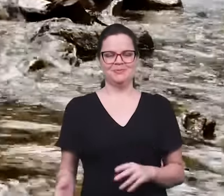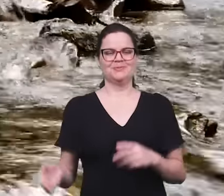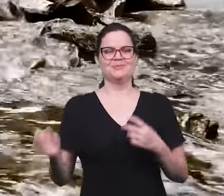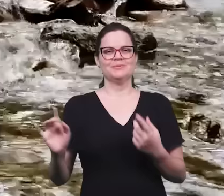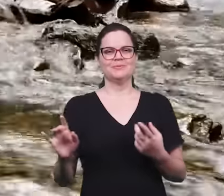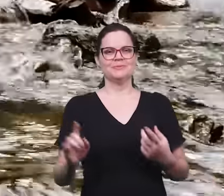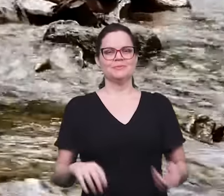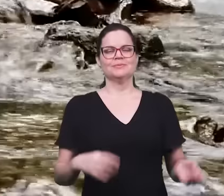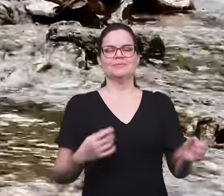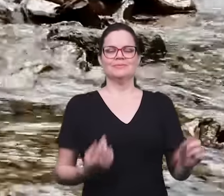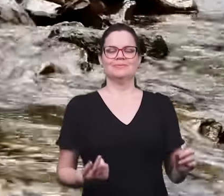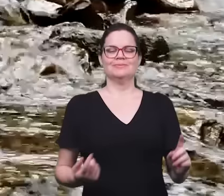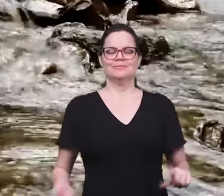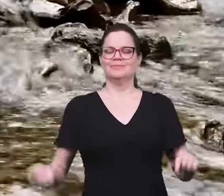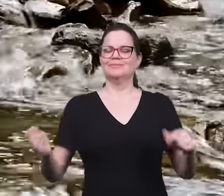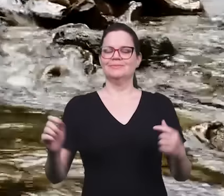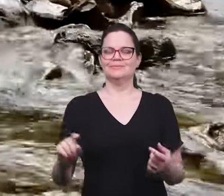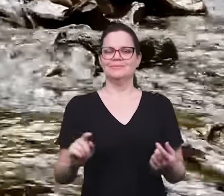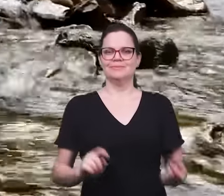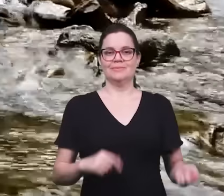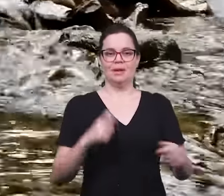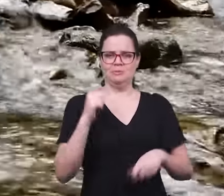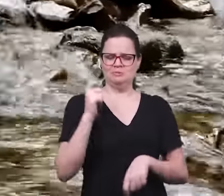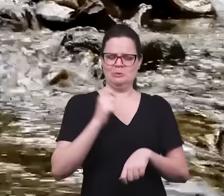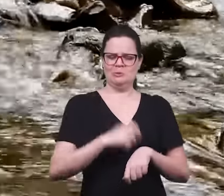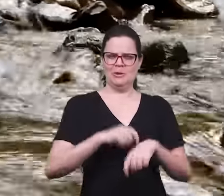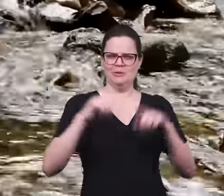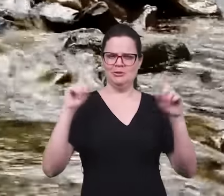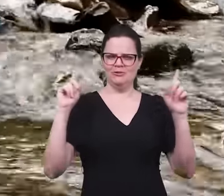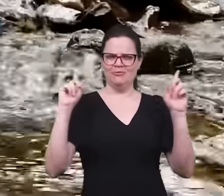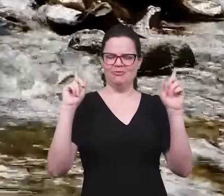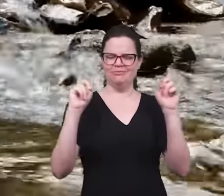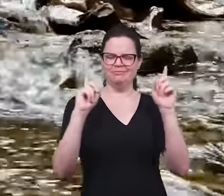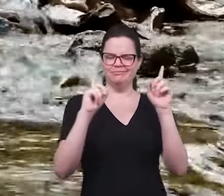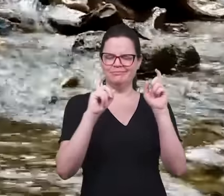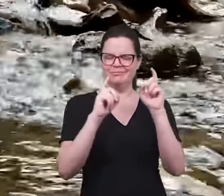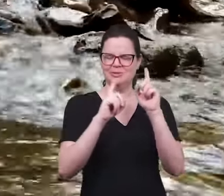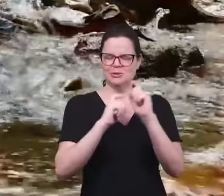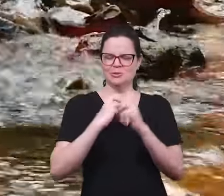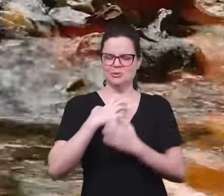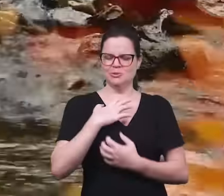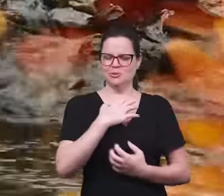Só uma voz me basta